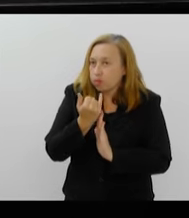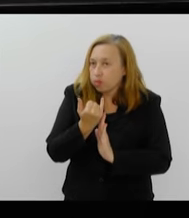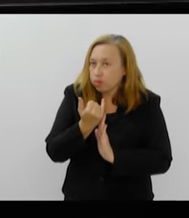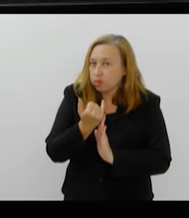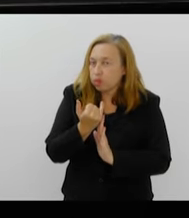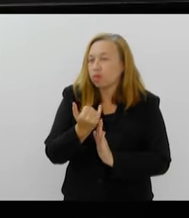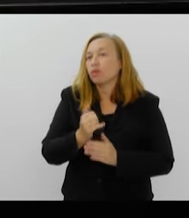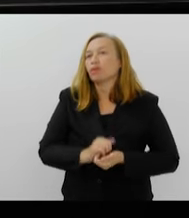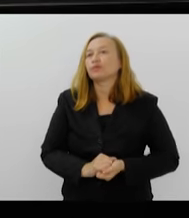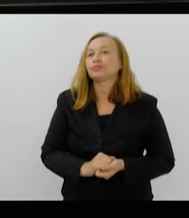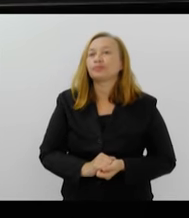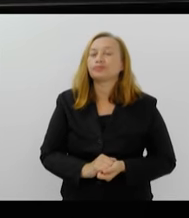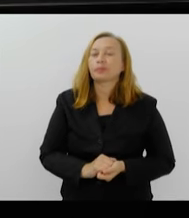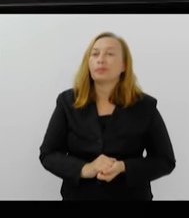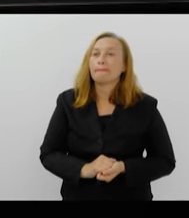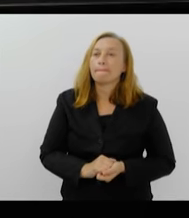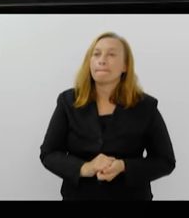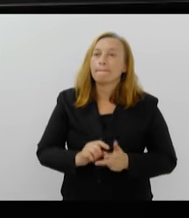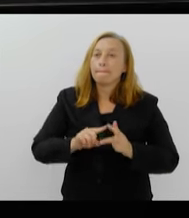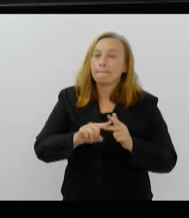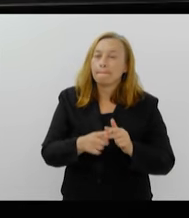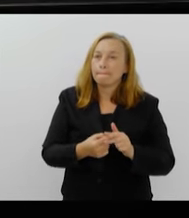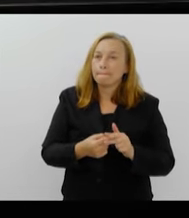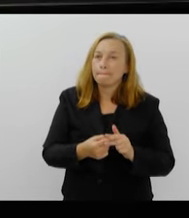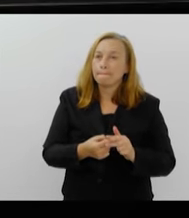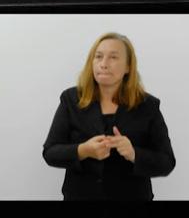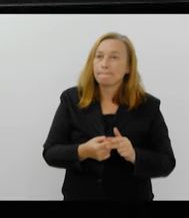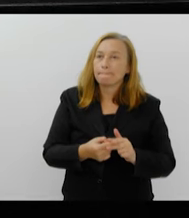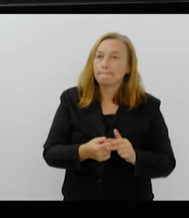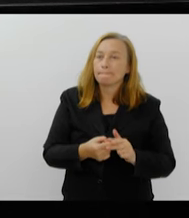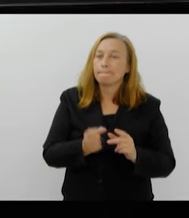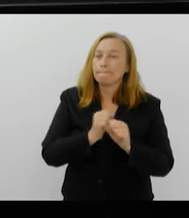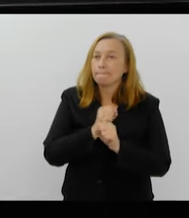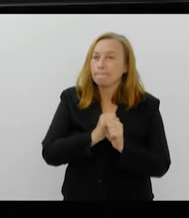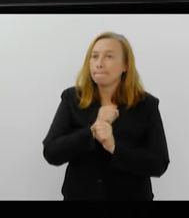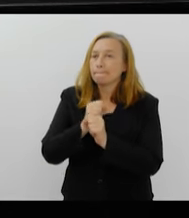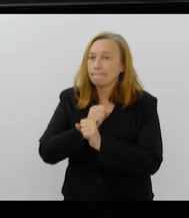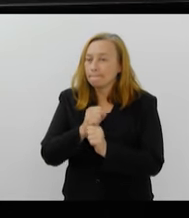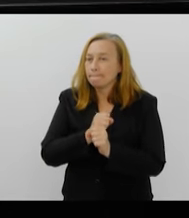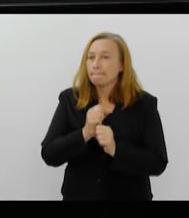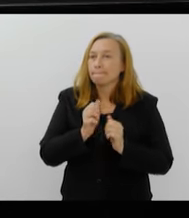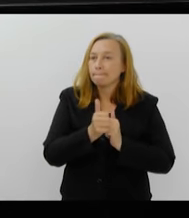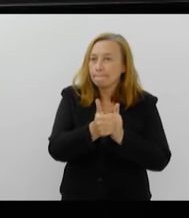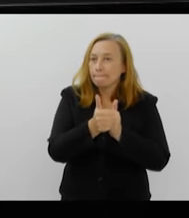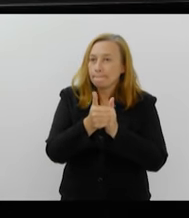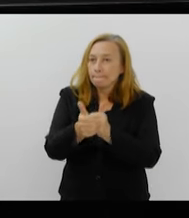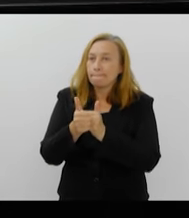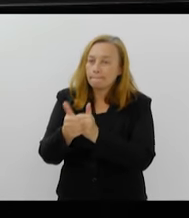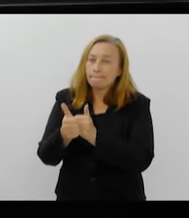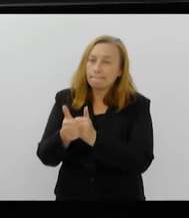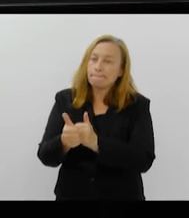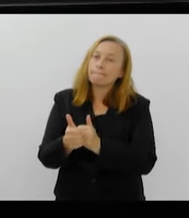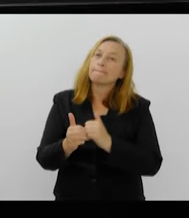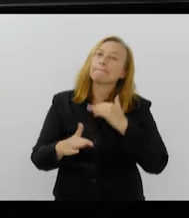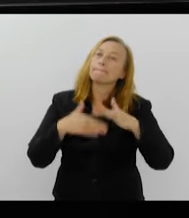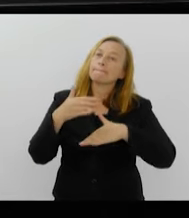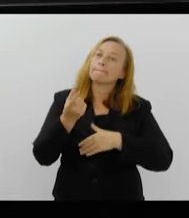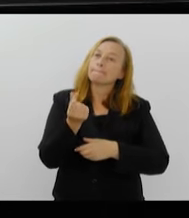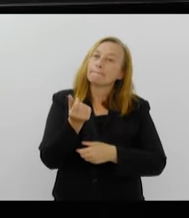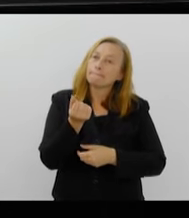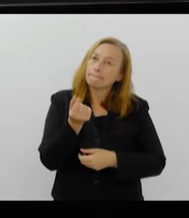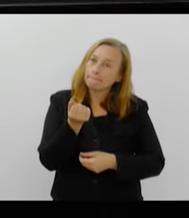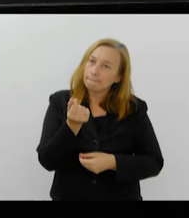e taxas é atualizada sistematicamente ano a ano, acompanhando o desempenho da variação de preços